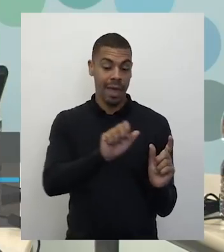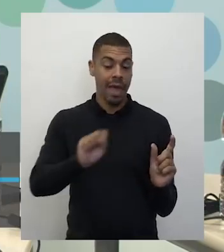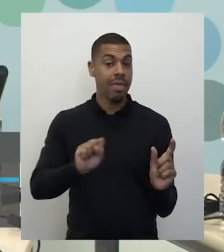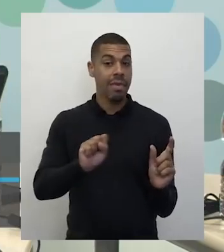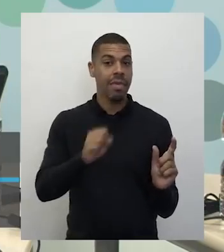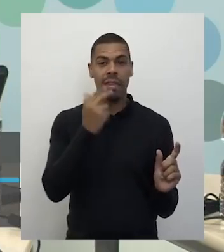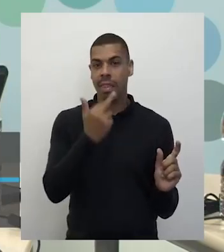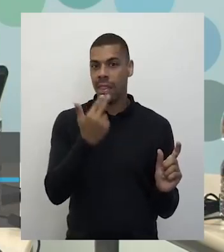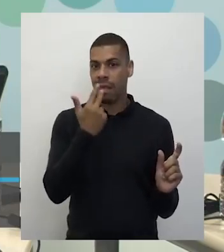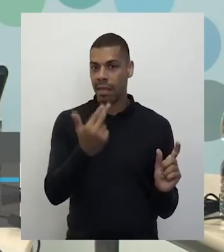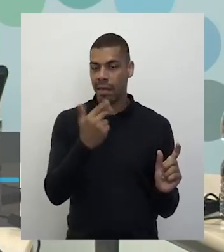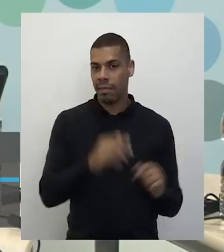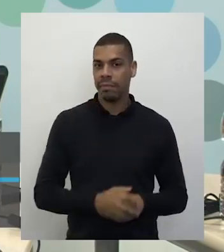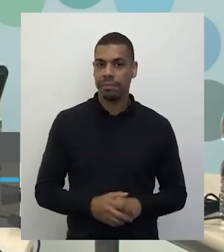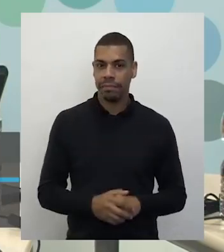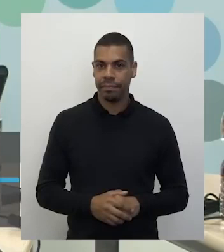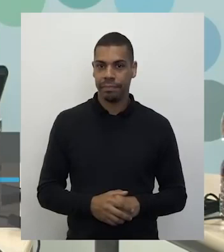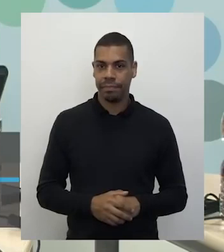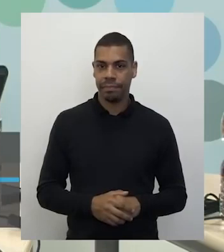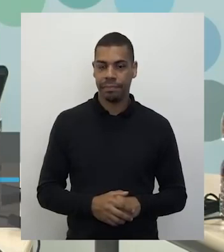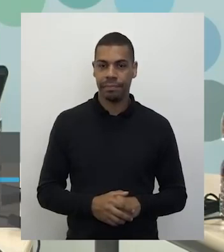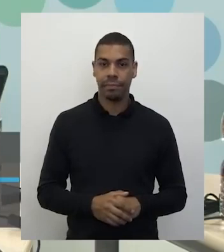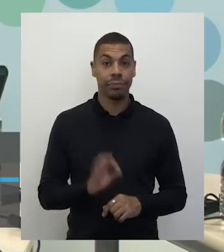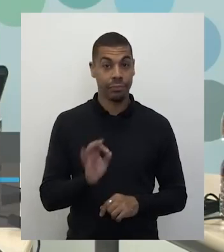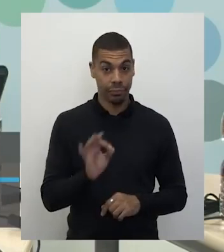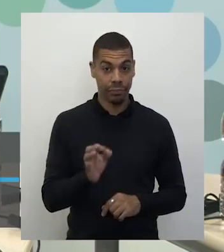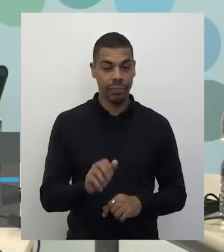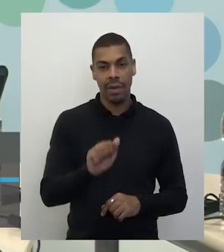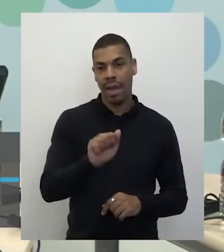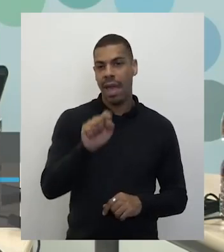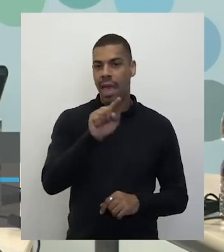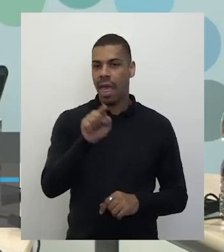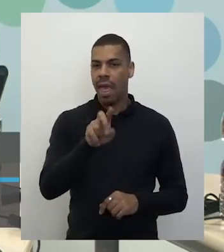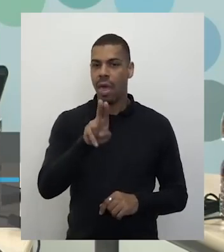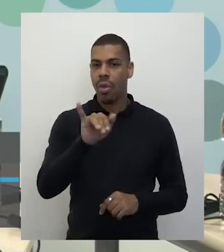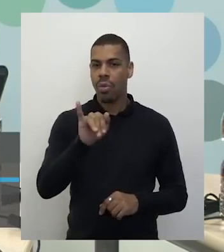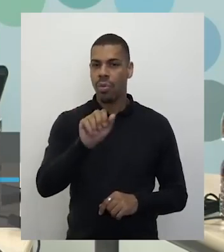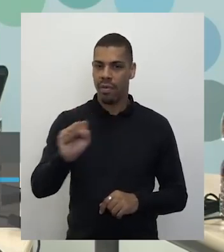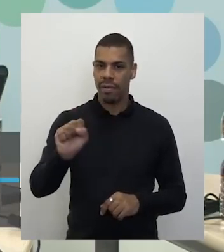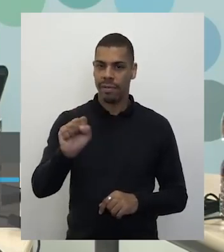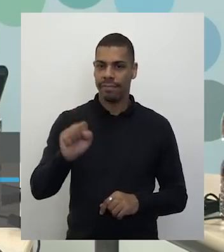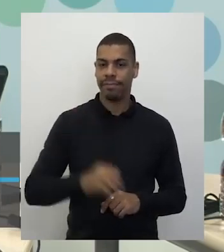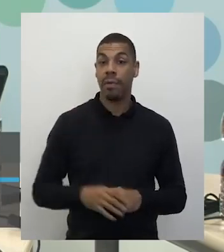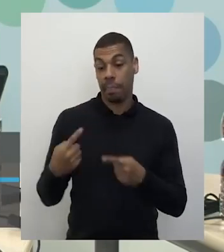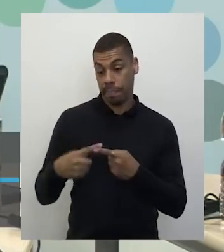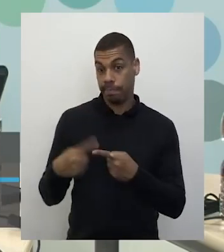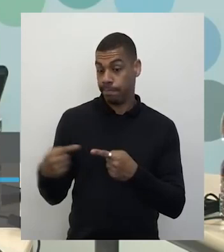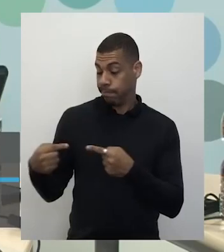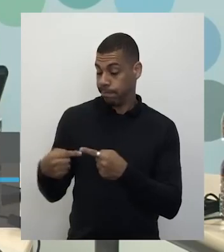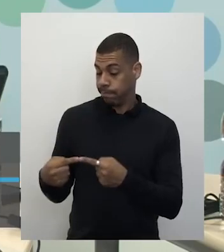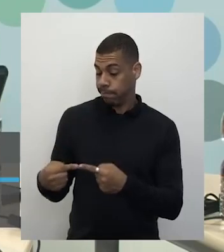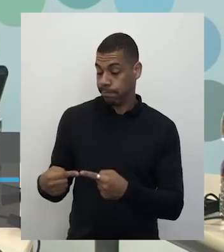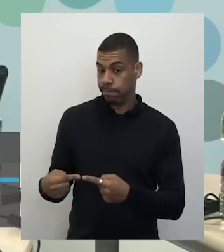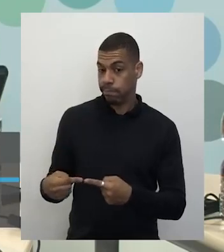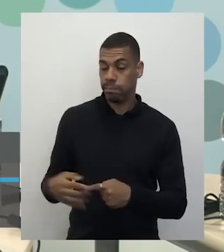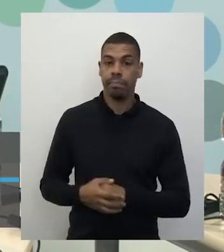aí, o adjetivo também. Azuis. As línguas azuis. Perfeitamente colocado. Porque eu tenho que concordar o